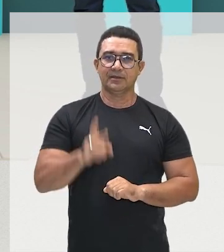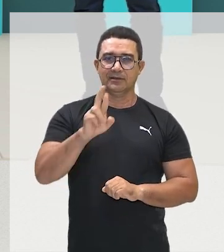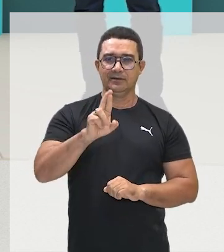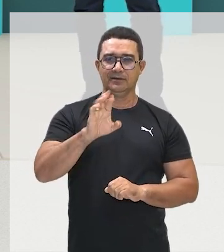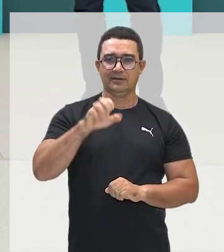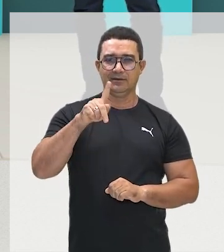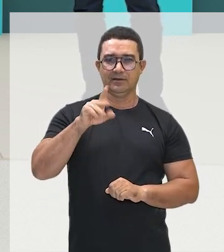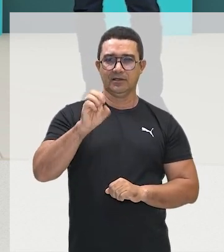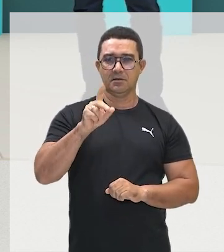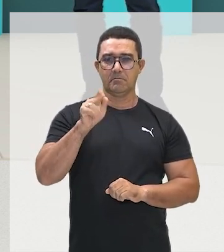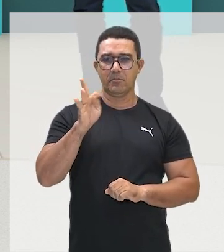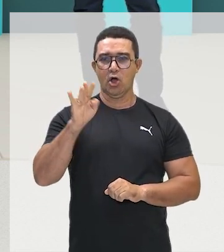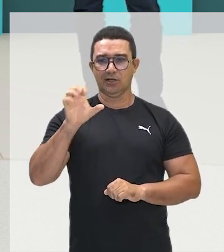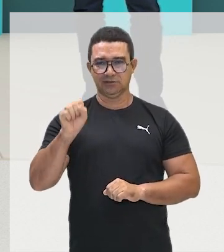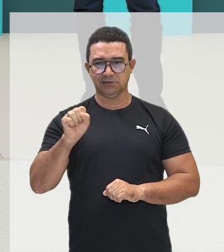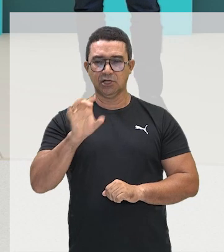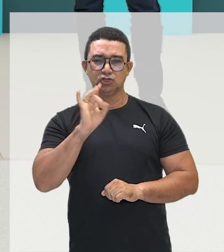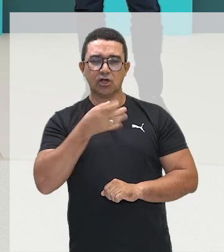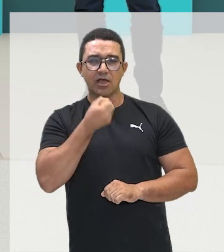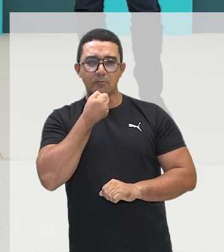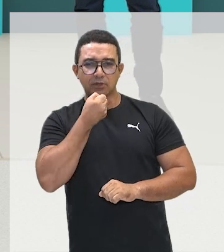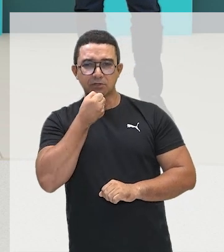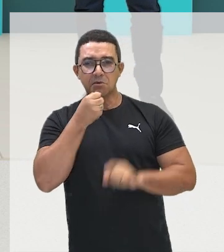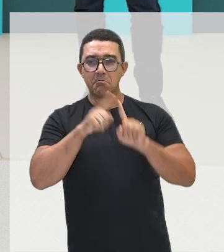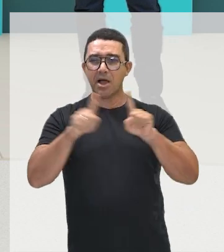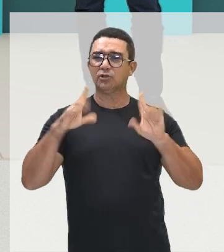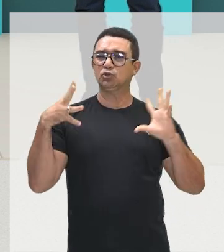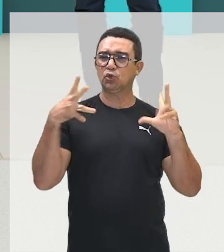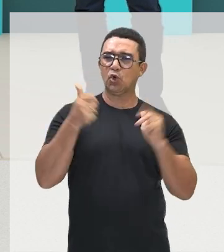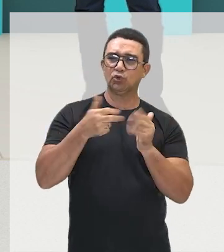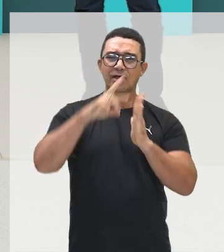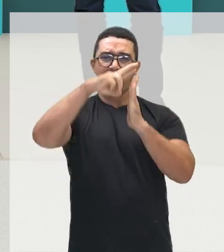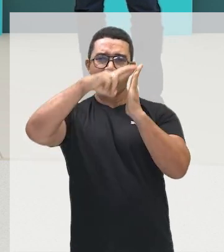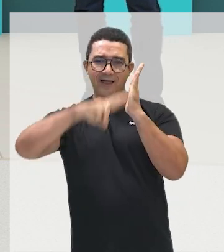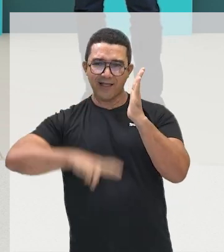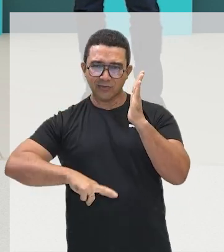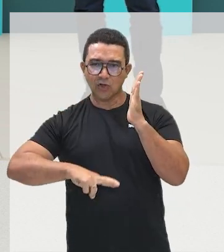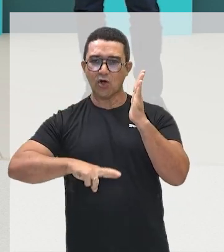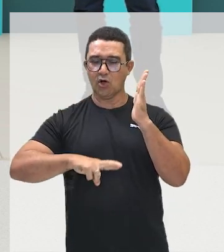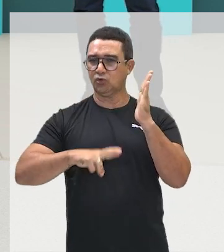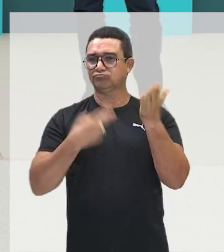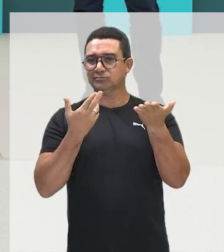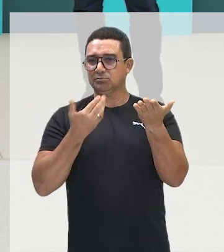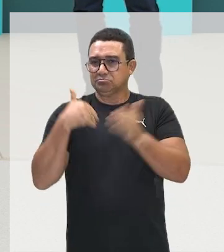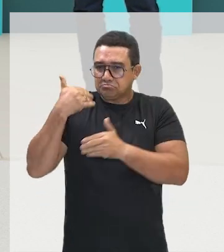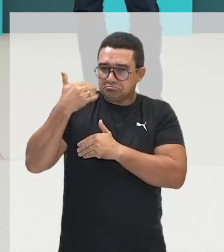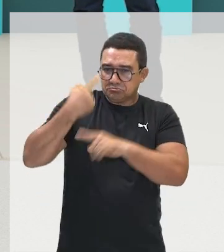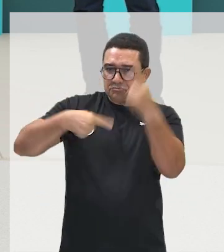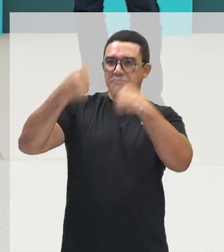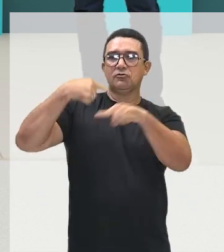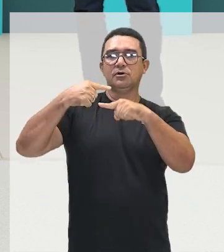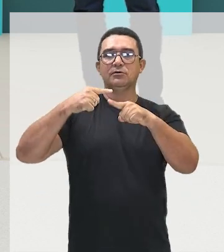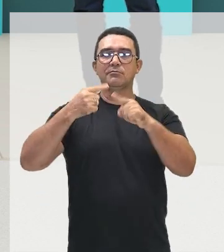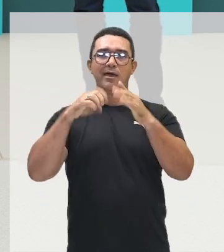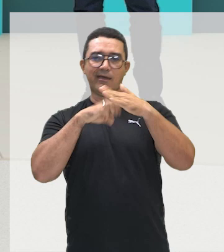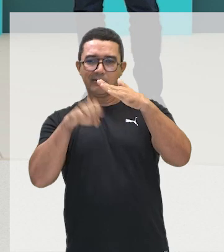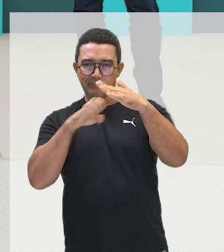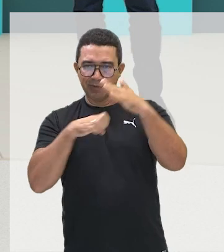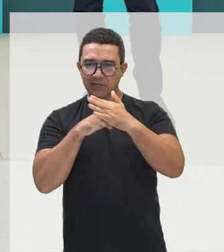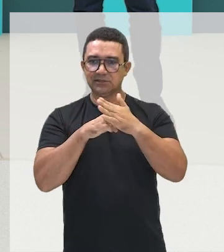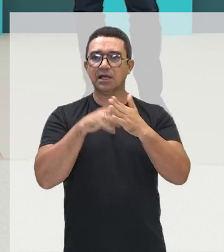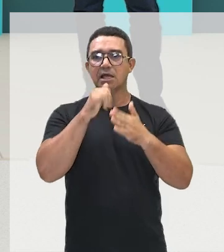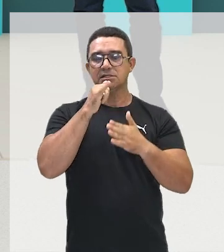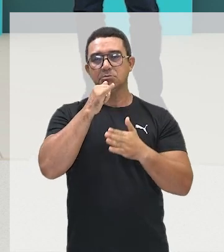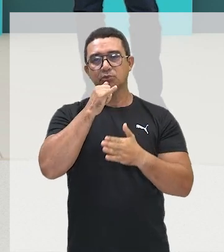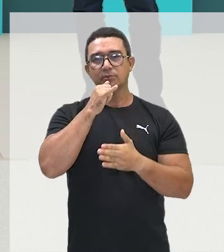se refere somente a reportagens, mas todos os relatórios. Normalmente, relatório de desempenho de uma empresa, por exemplo, é muito